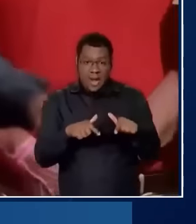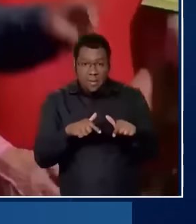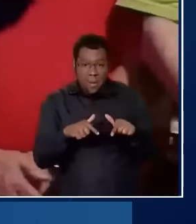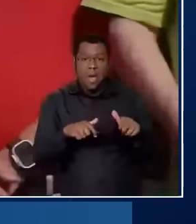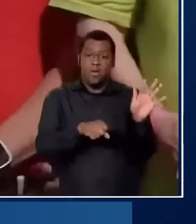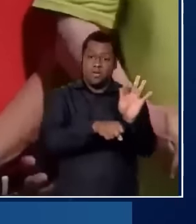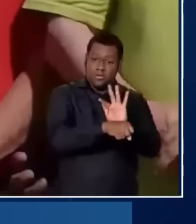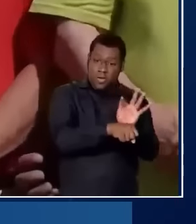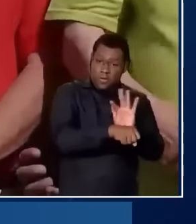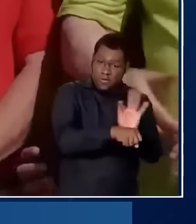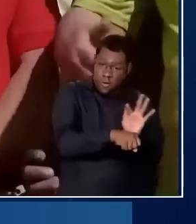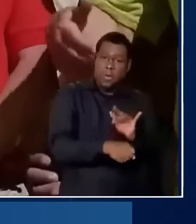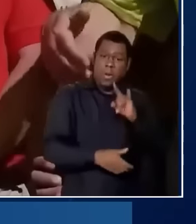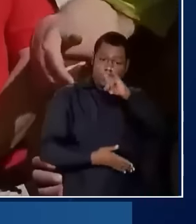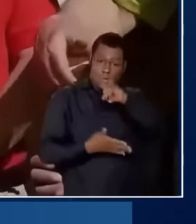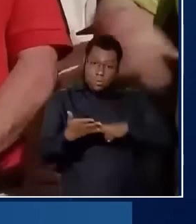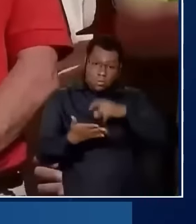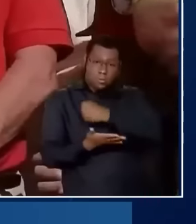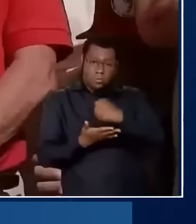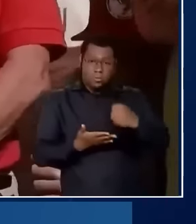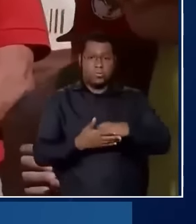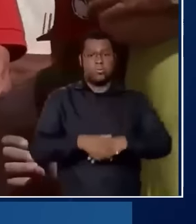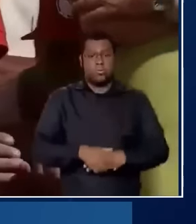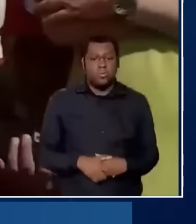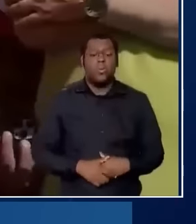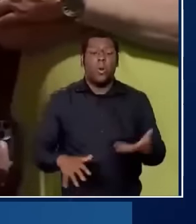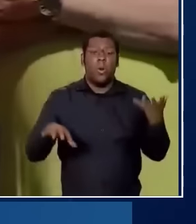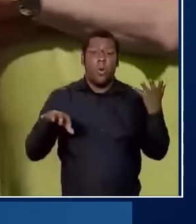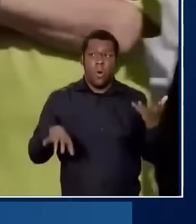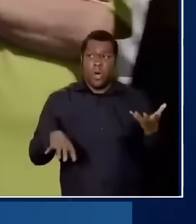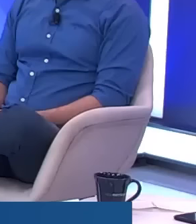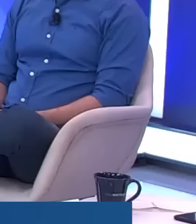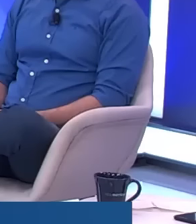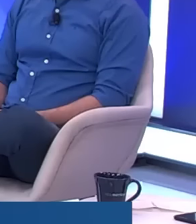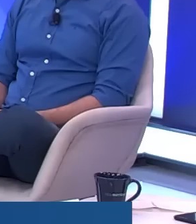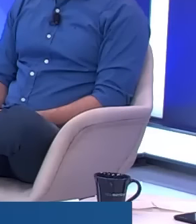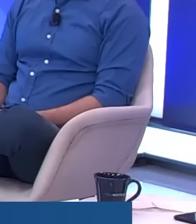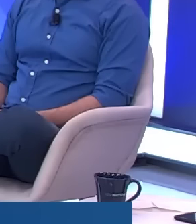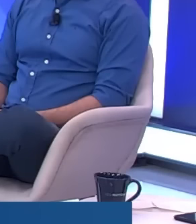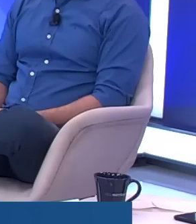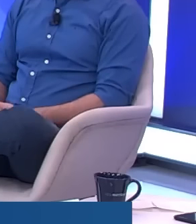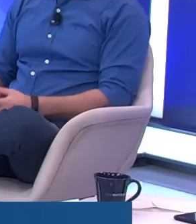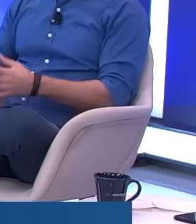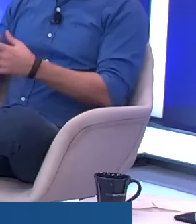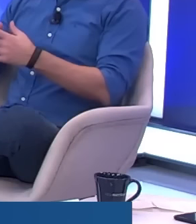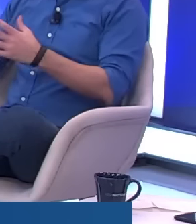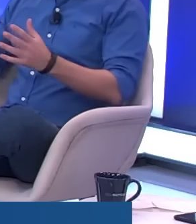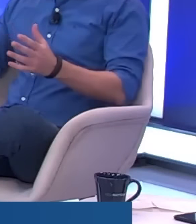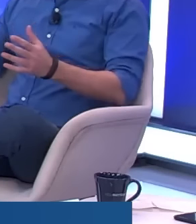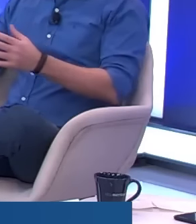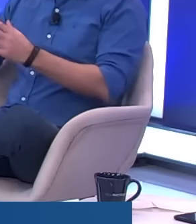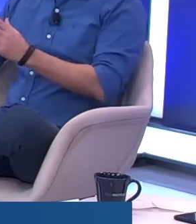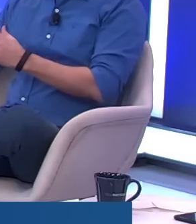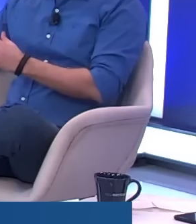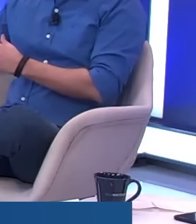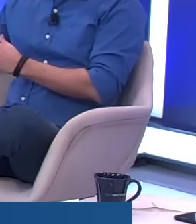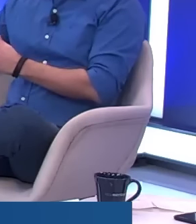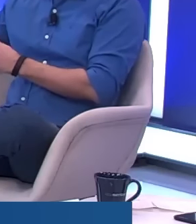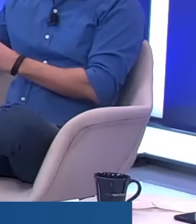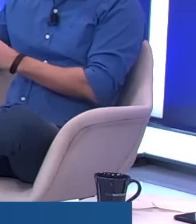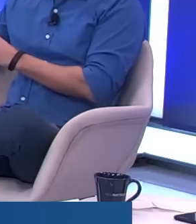meio de todas essas falas. Existe essa cacofonia, a avaliação, a meu ver, essa